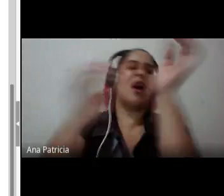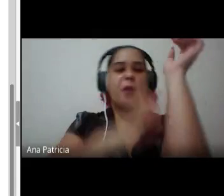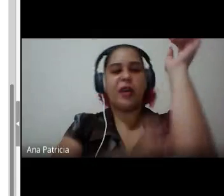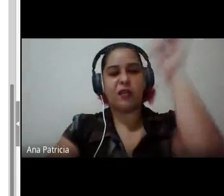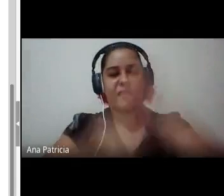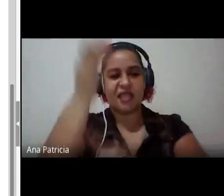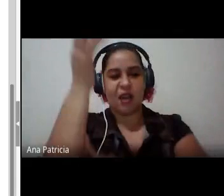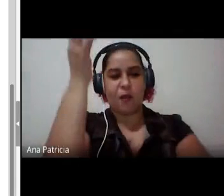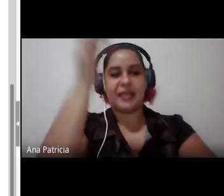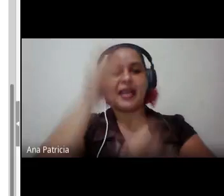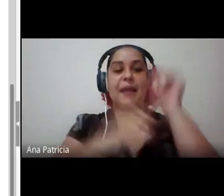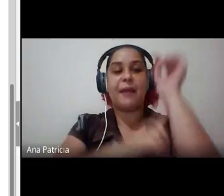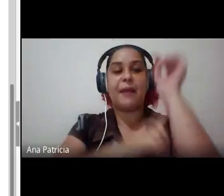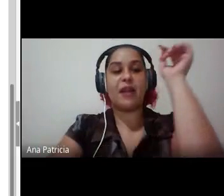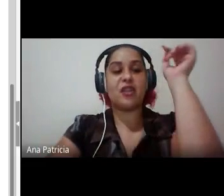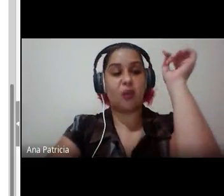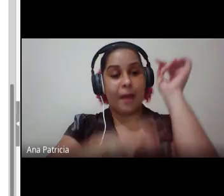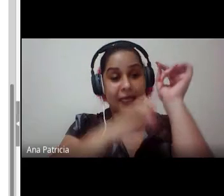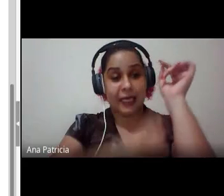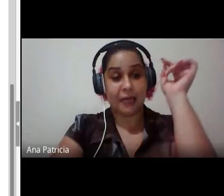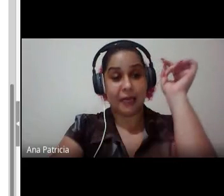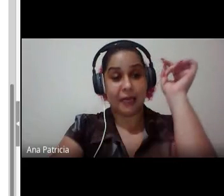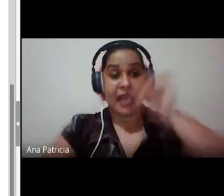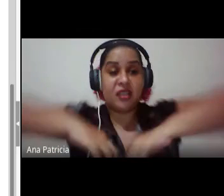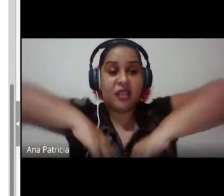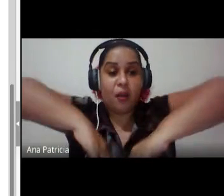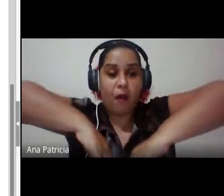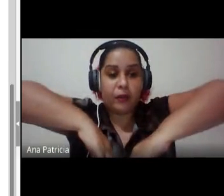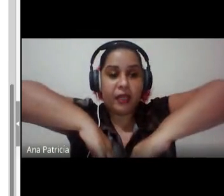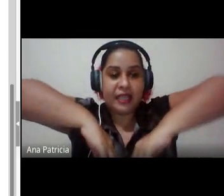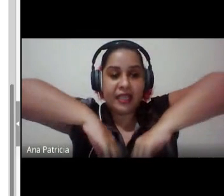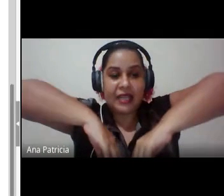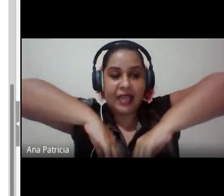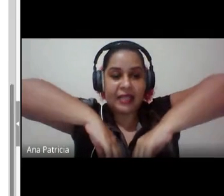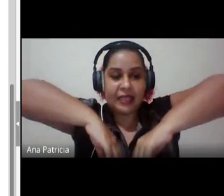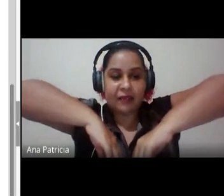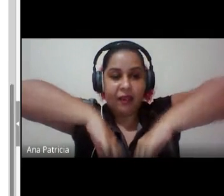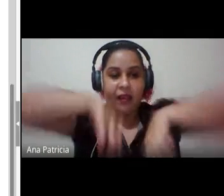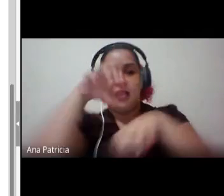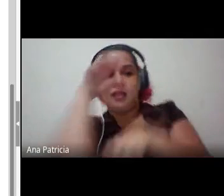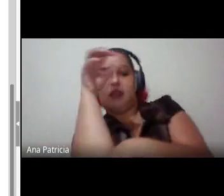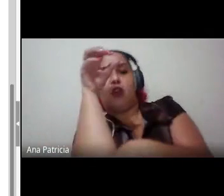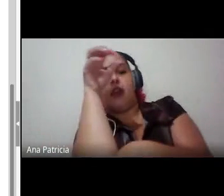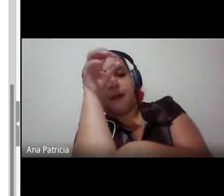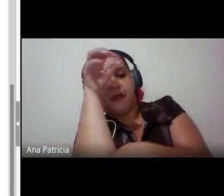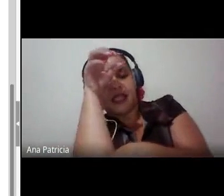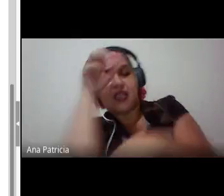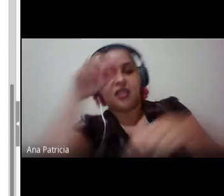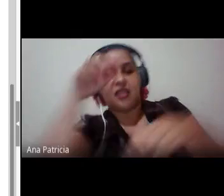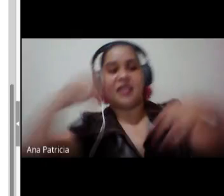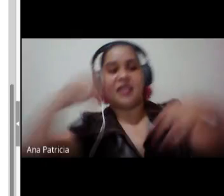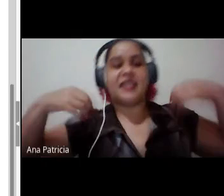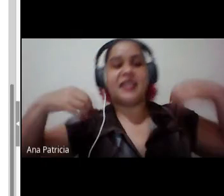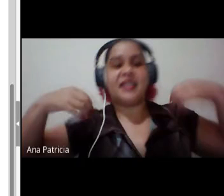dói um pouquinho quando você está começando, até porque quando a gente começa Libras, a gente tem o mau hábito de querer sinalizar assim, e de se entortar para fazer. A